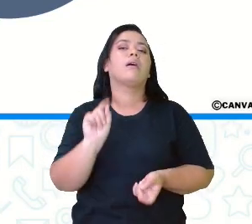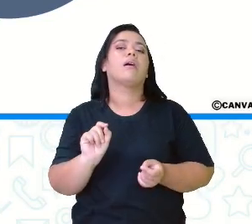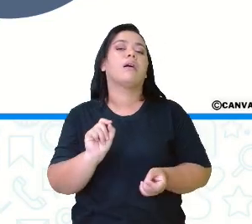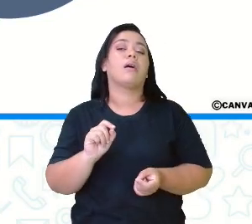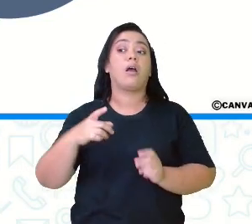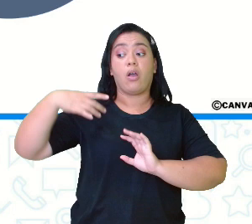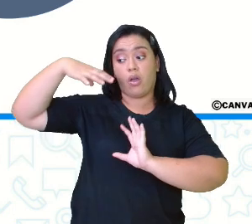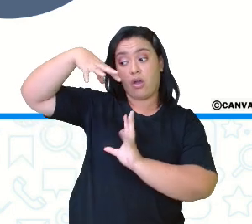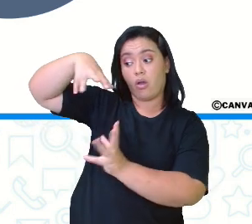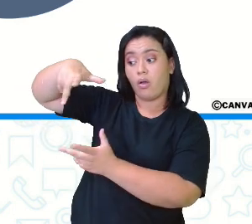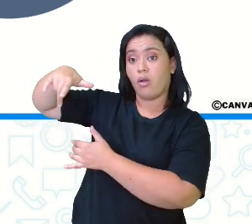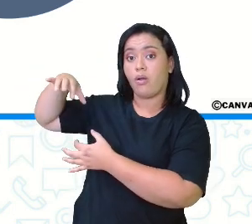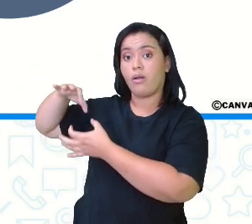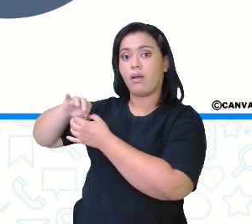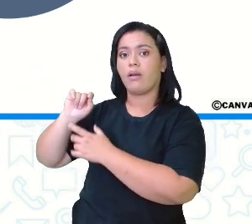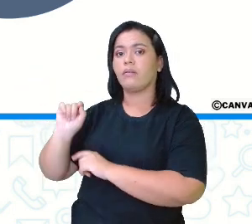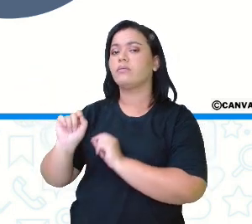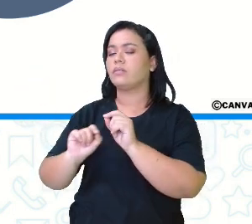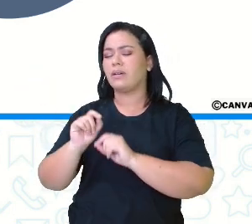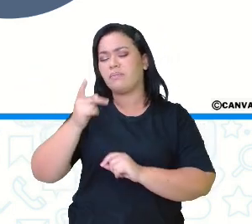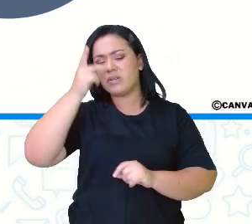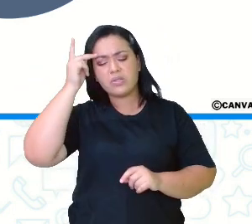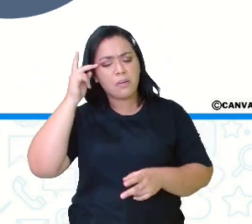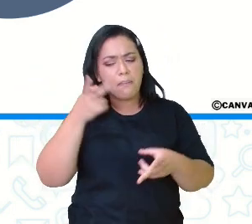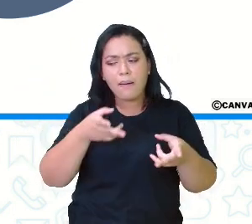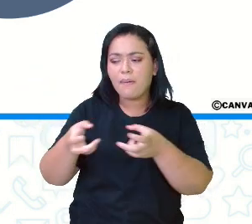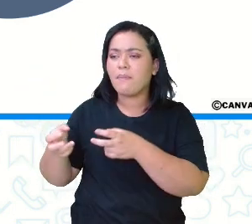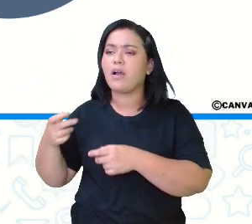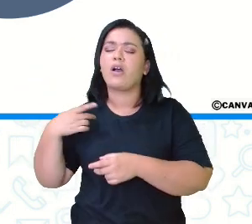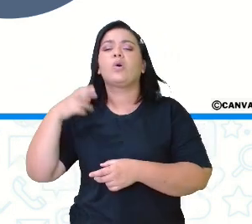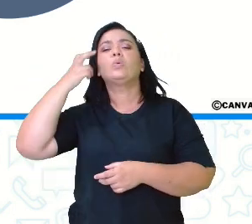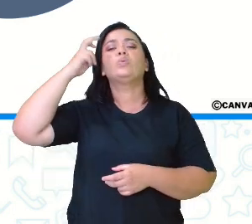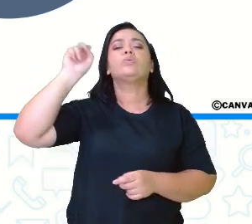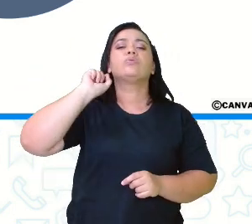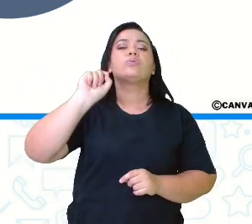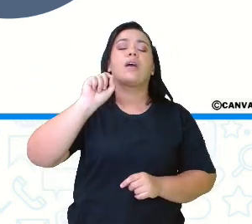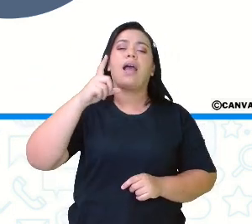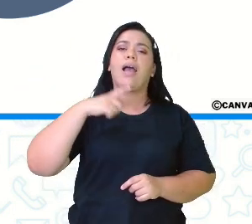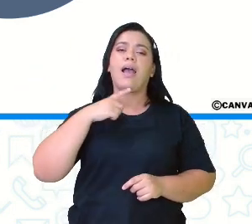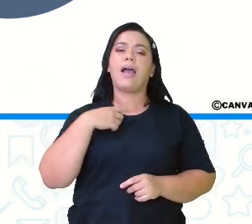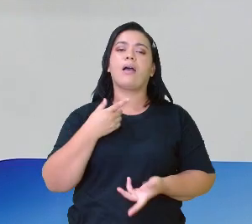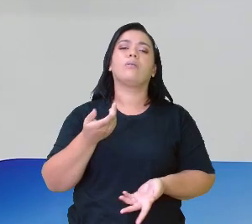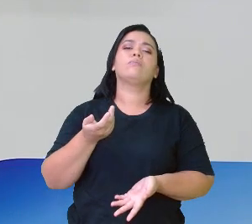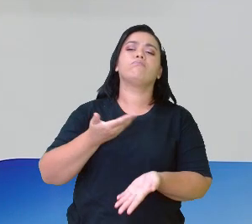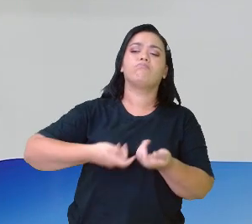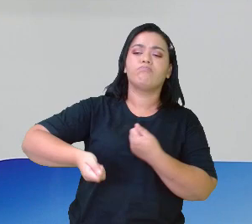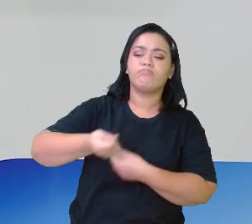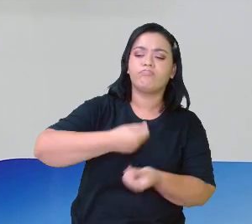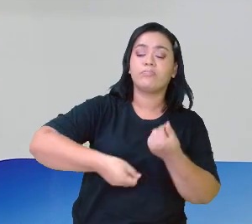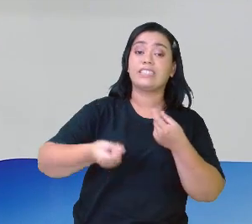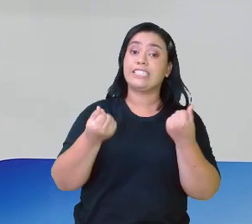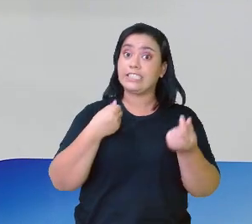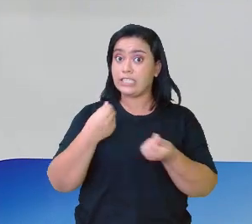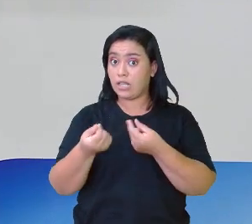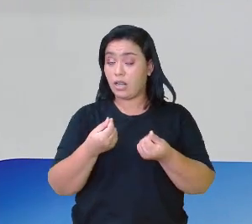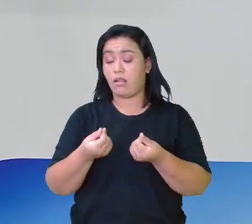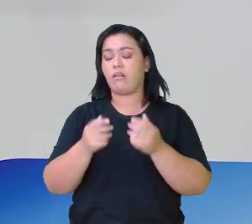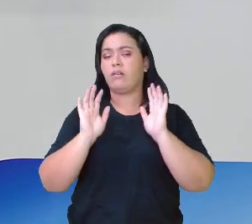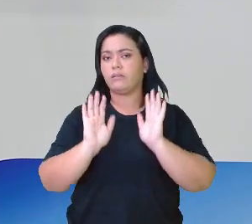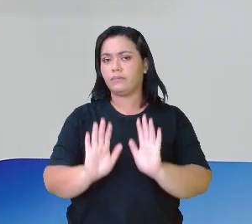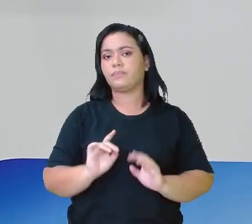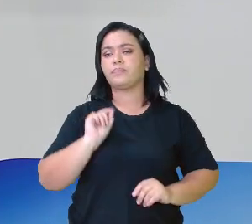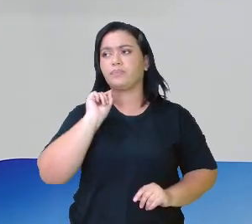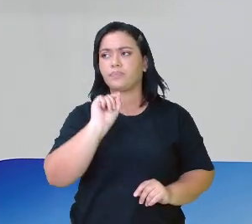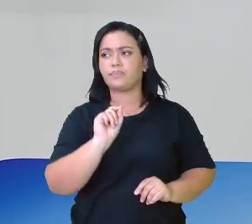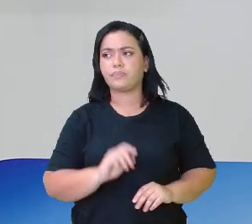na globalização, nas pessoas explorando as culturas, nós pensamos no consumismo, nós pensamos no capital, no dinheiro. E aí, uma